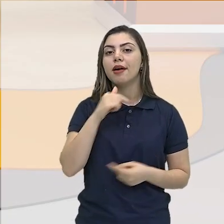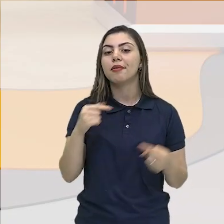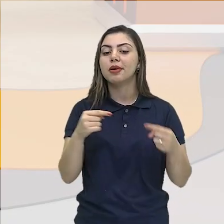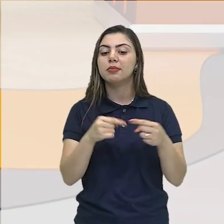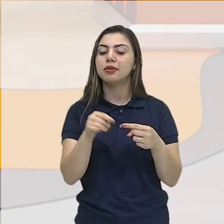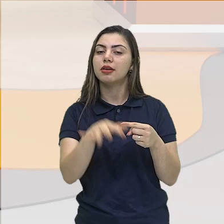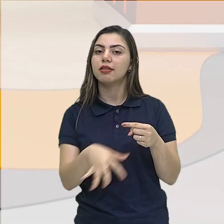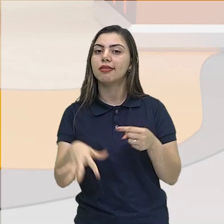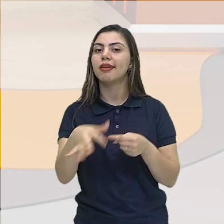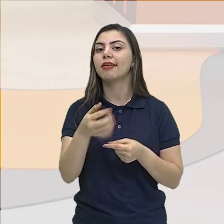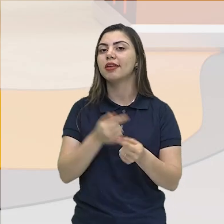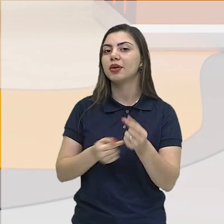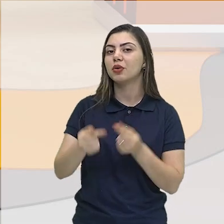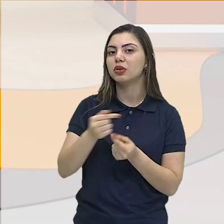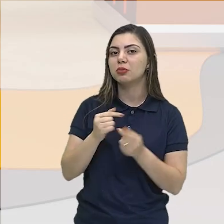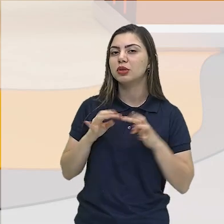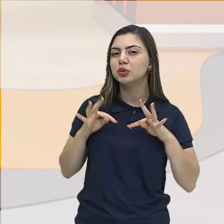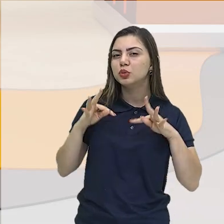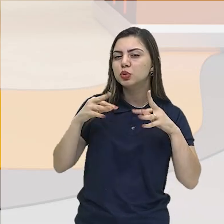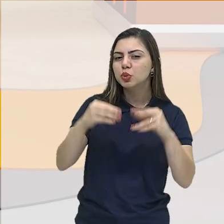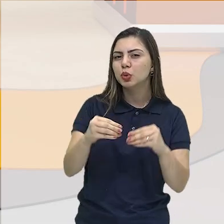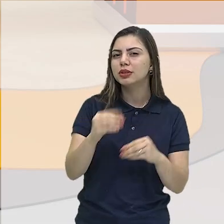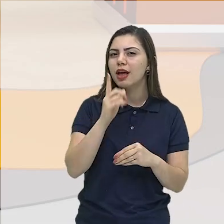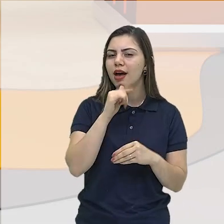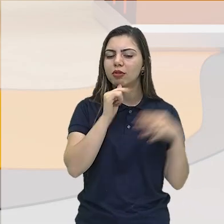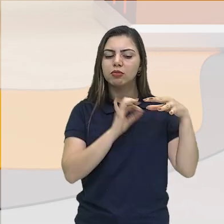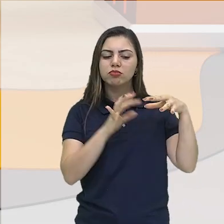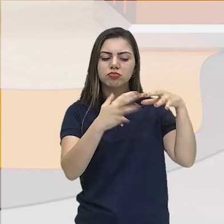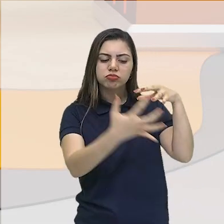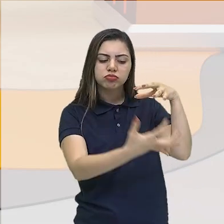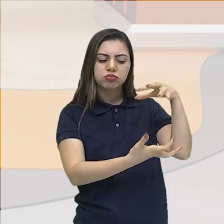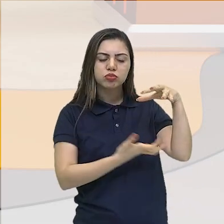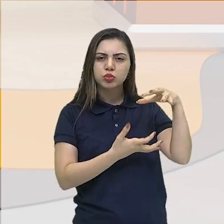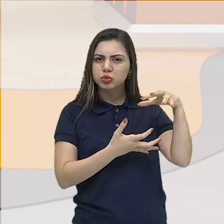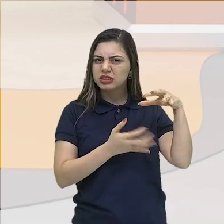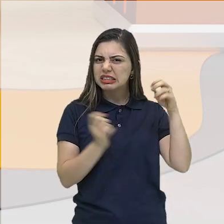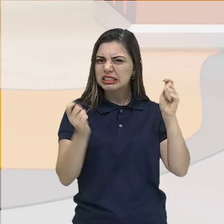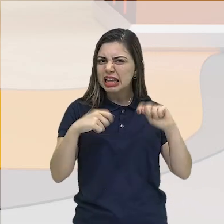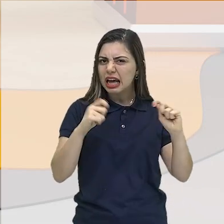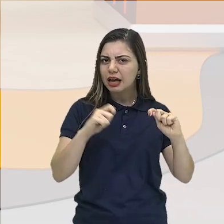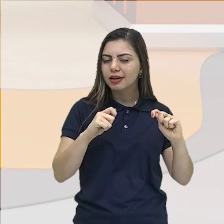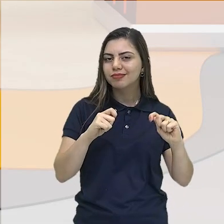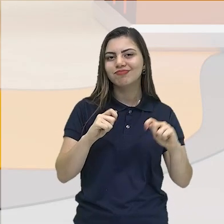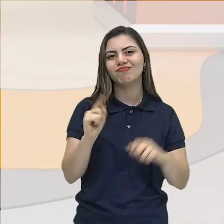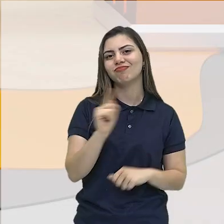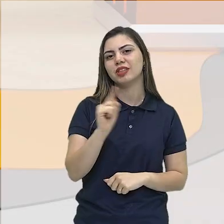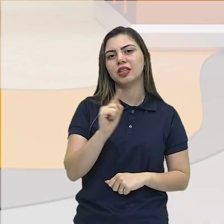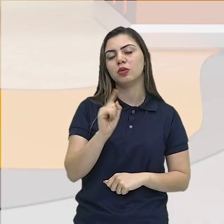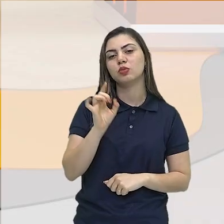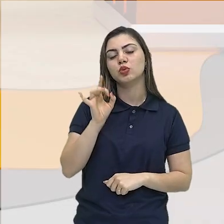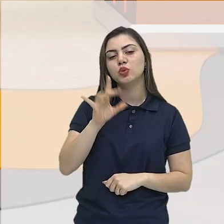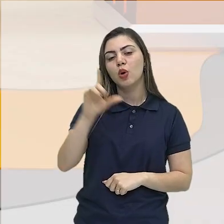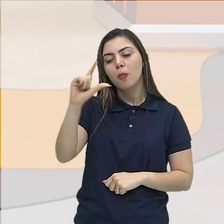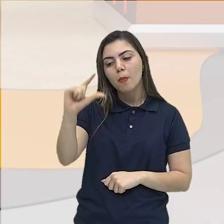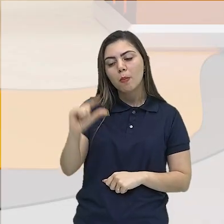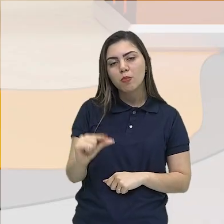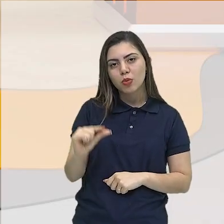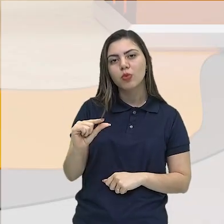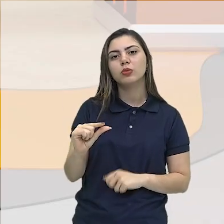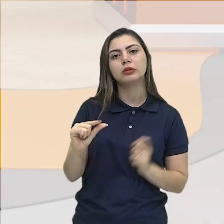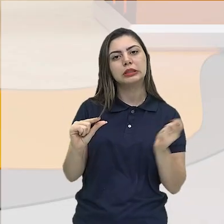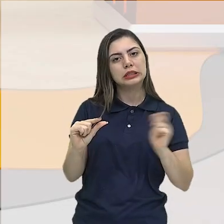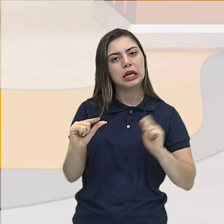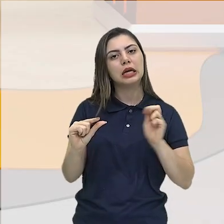atividades econômicas. Apenas uma parte menor desse recurso é que acaba sendo destinada e